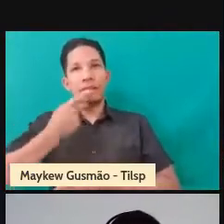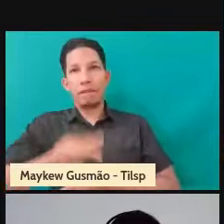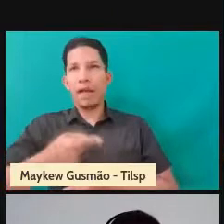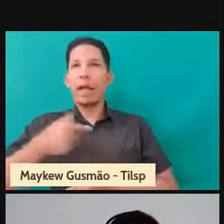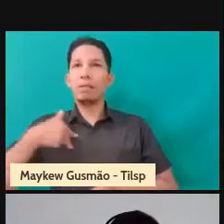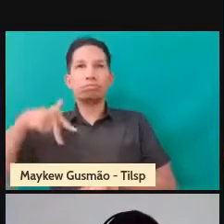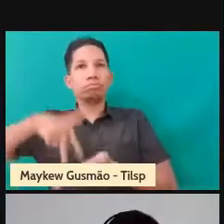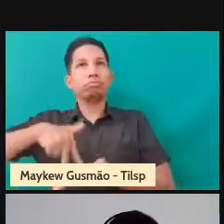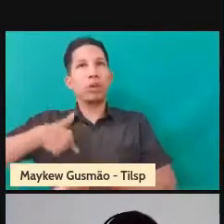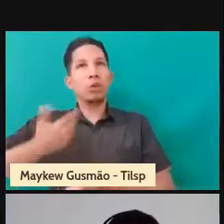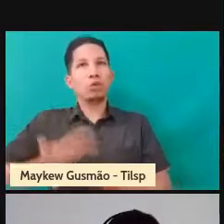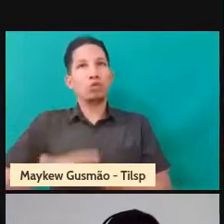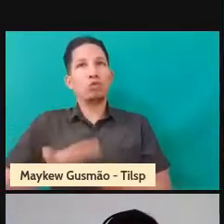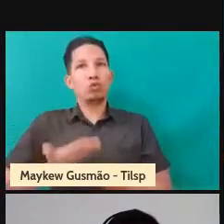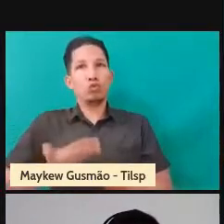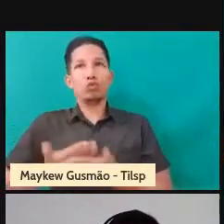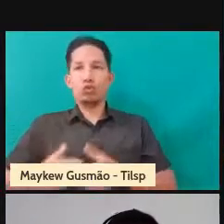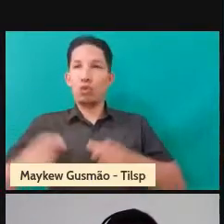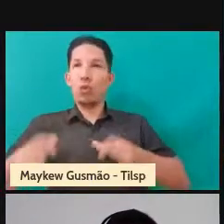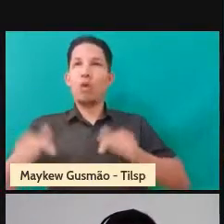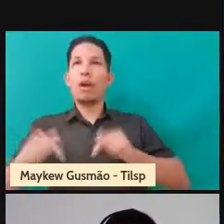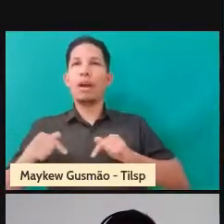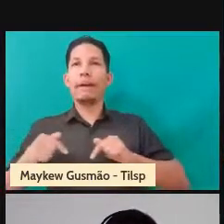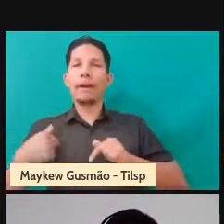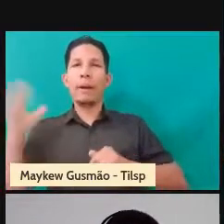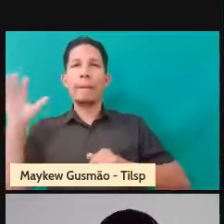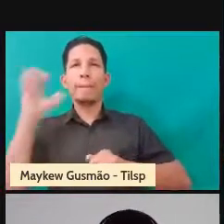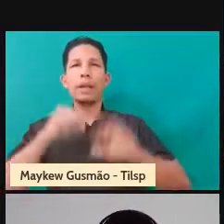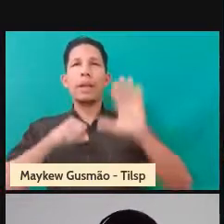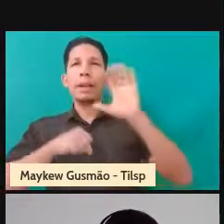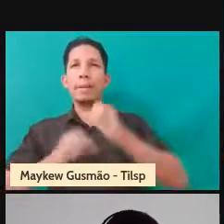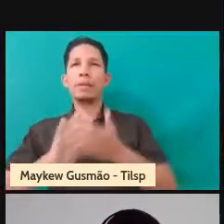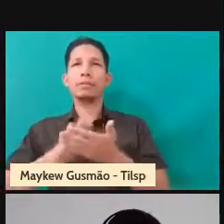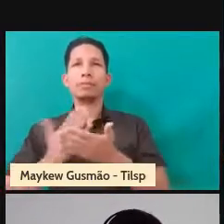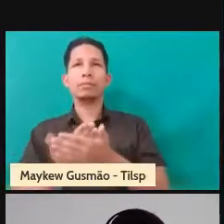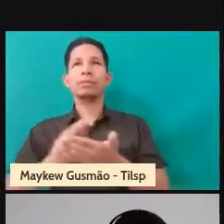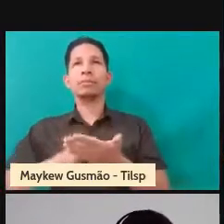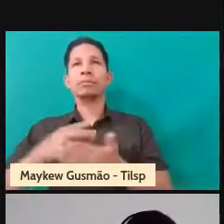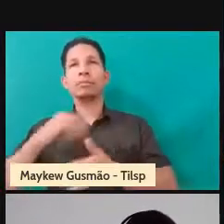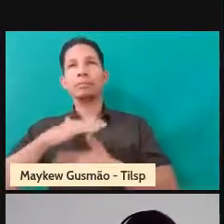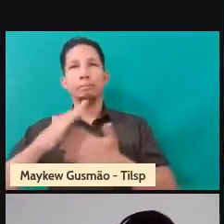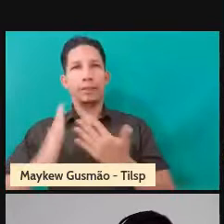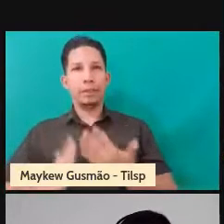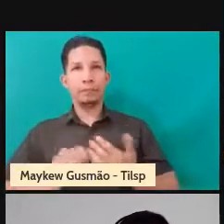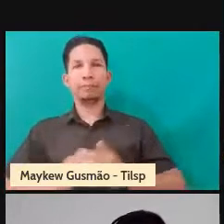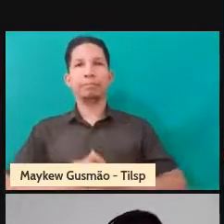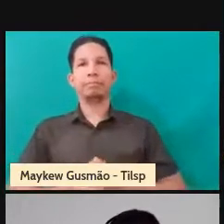estudo, nesse lugar que eu estou aprendendo a ser tradutor e intérprete de língua de sinais.